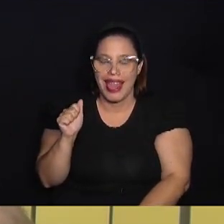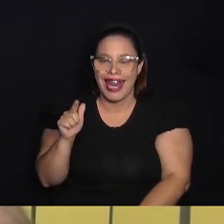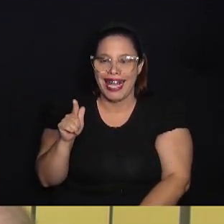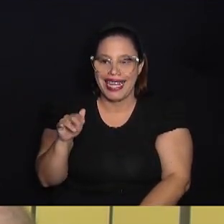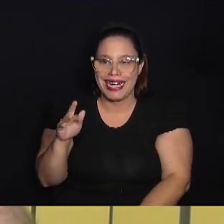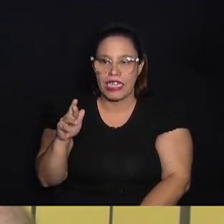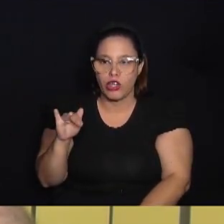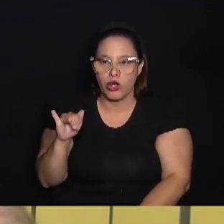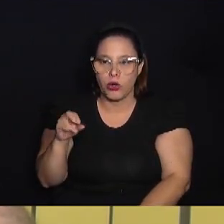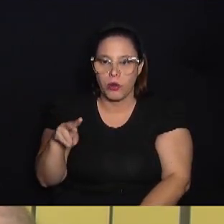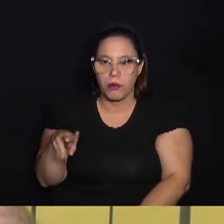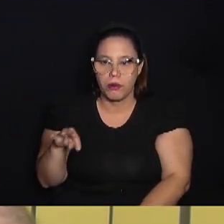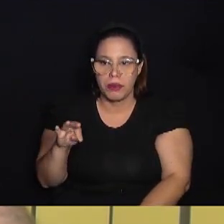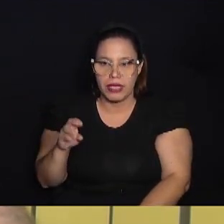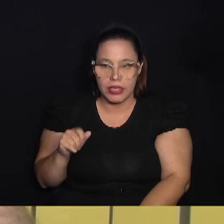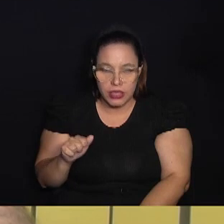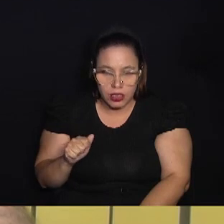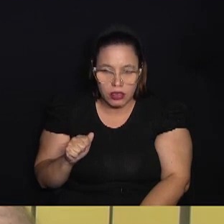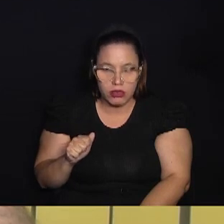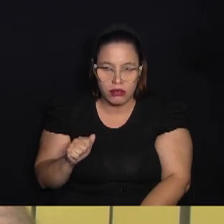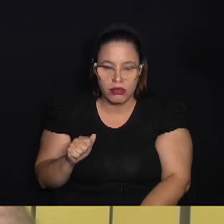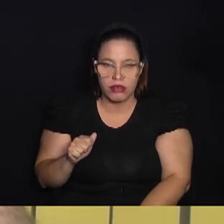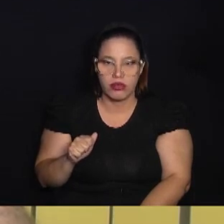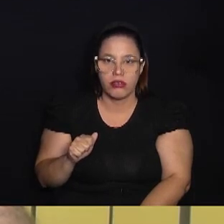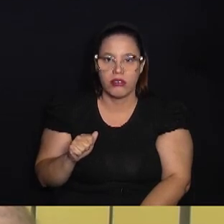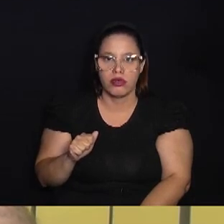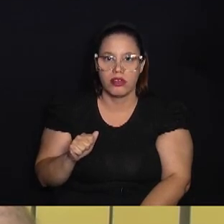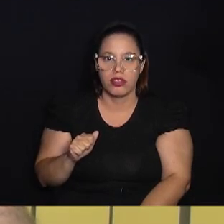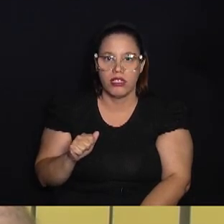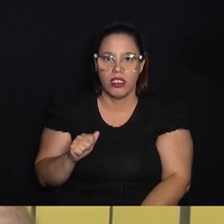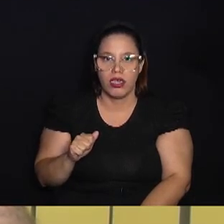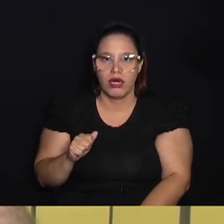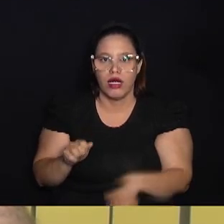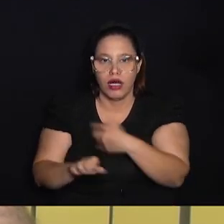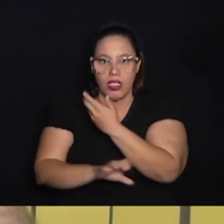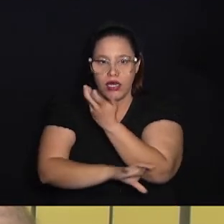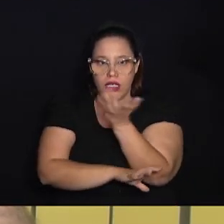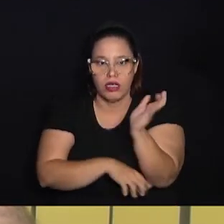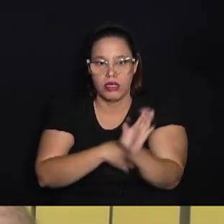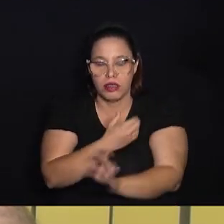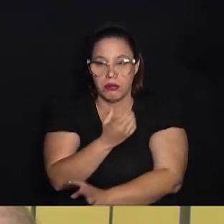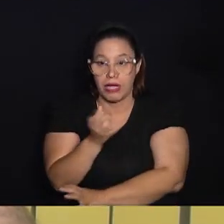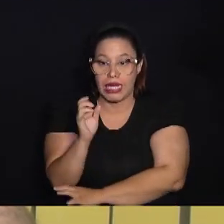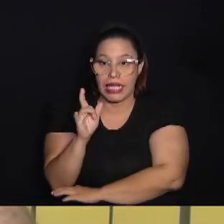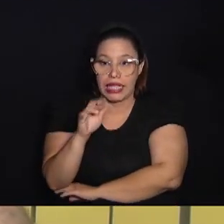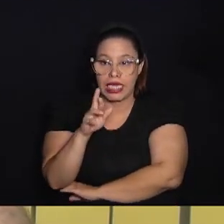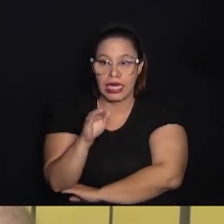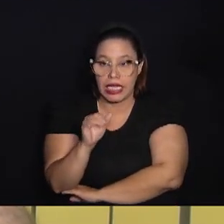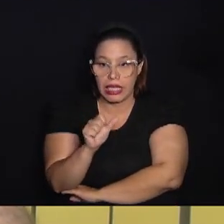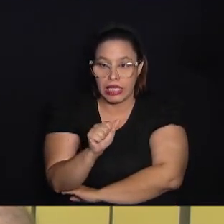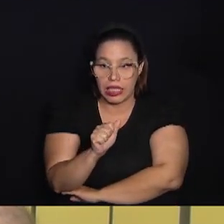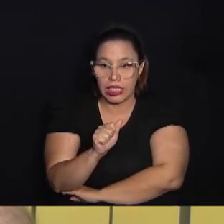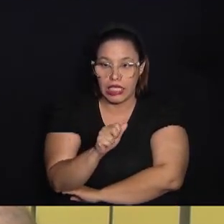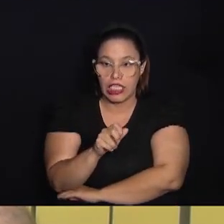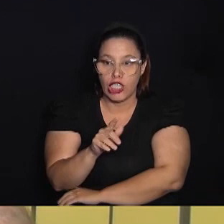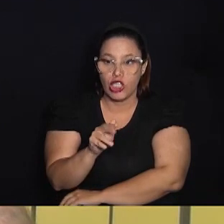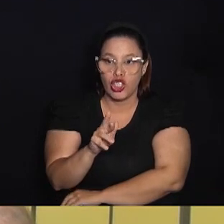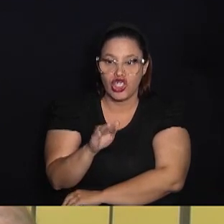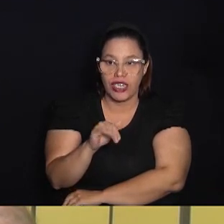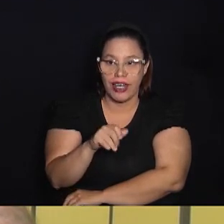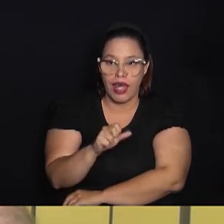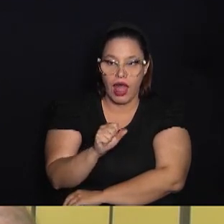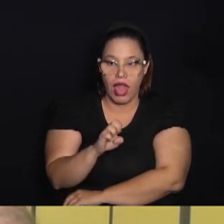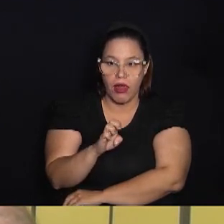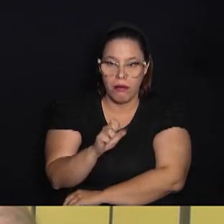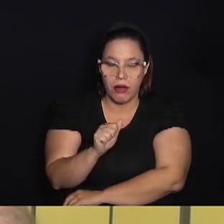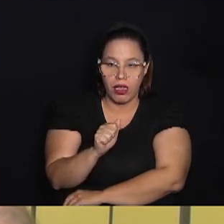fenômeno dos Lobisomens a gente tem um na mata na verdade na mata Santa Genebra a gente tem dois tem um que é infantil que é na trilha